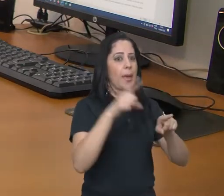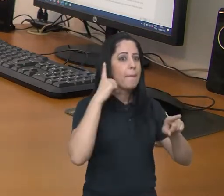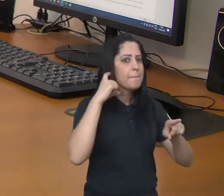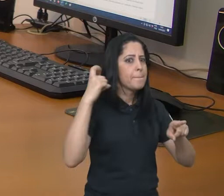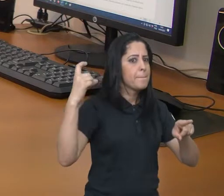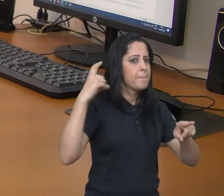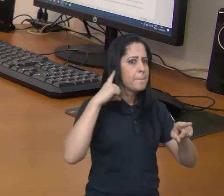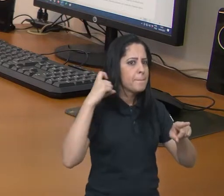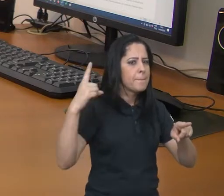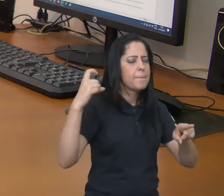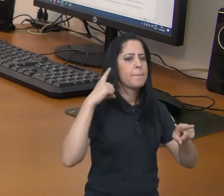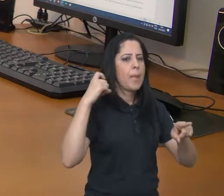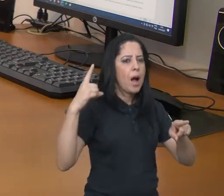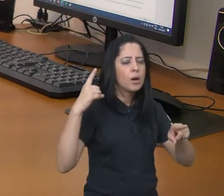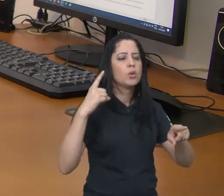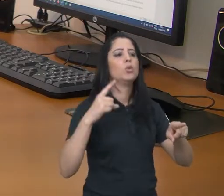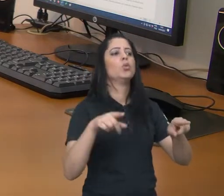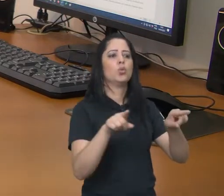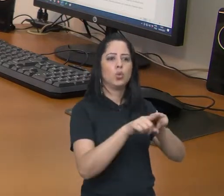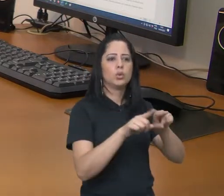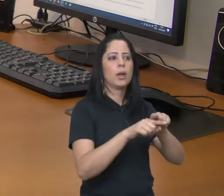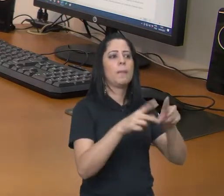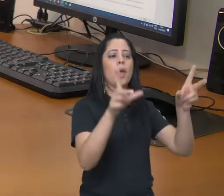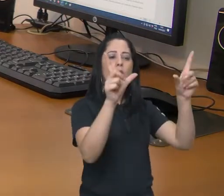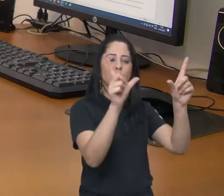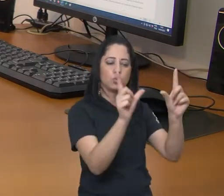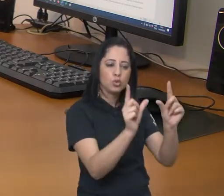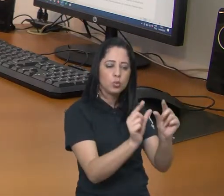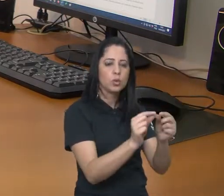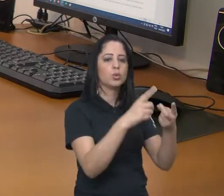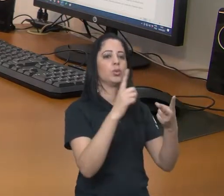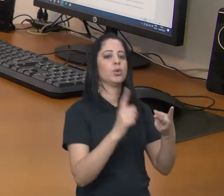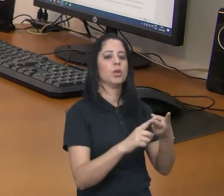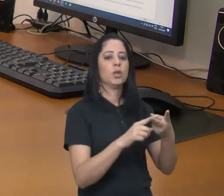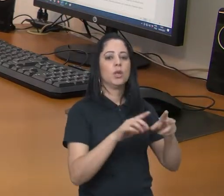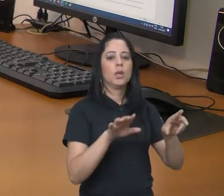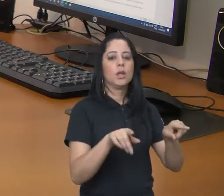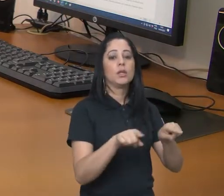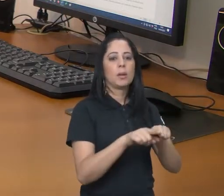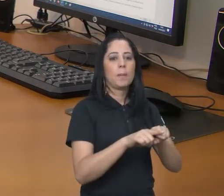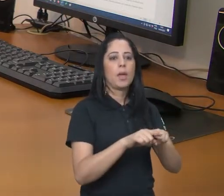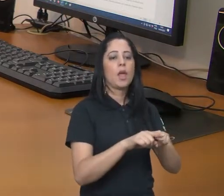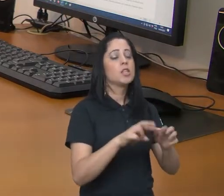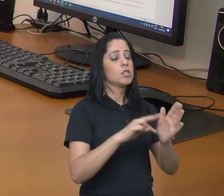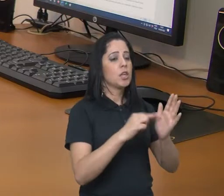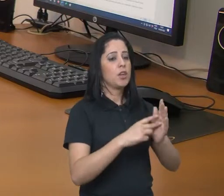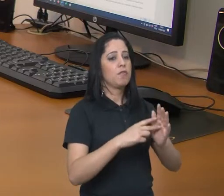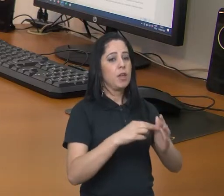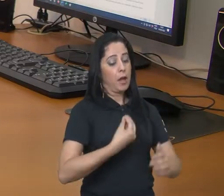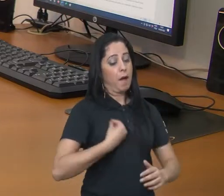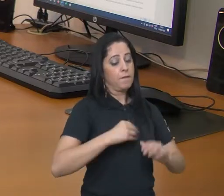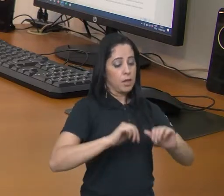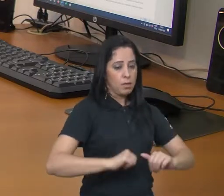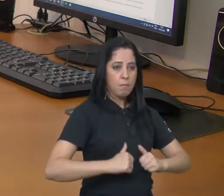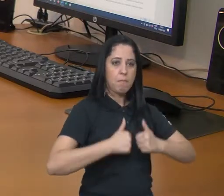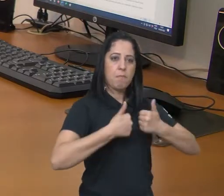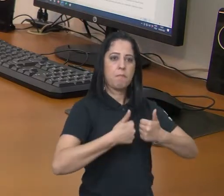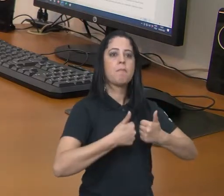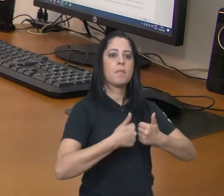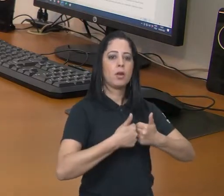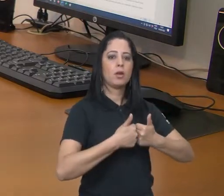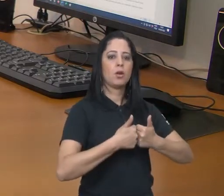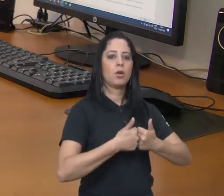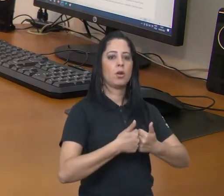de barulho, fornecendo uma barreira física para o barulho. Então, ela traz um bem-estar social muito grande, sendo